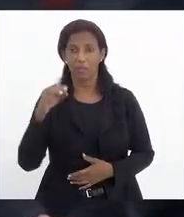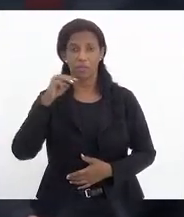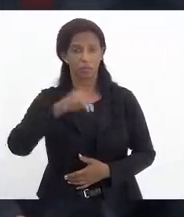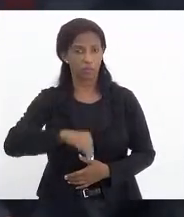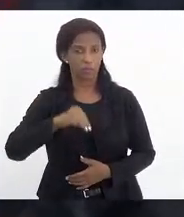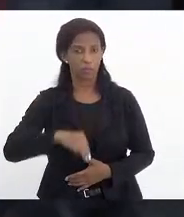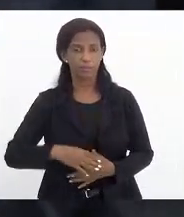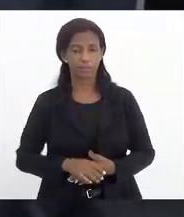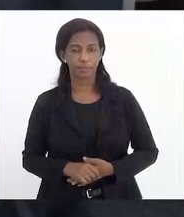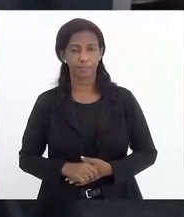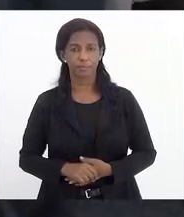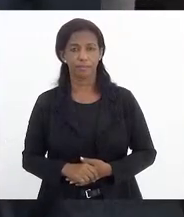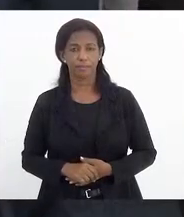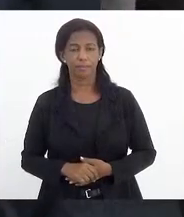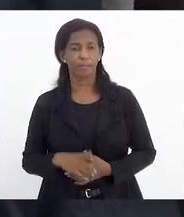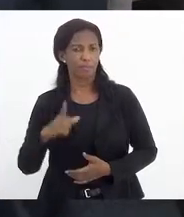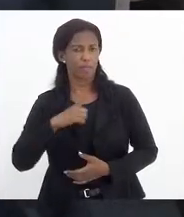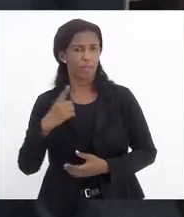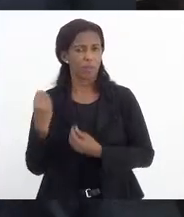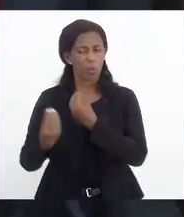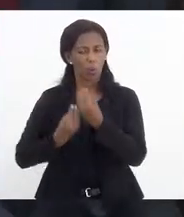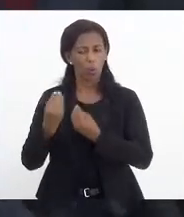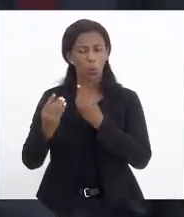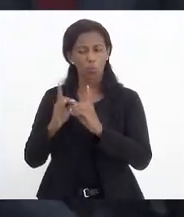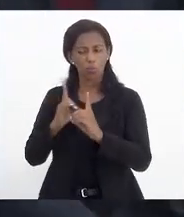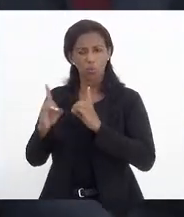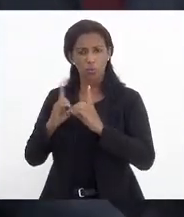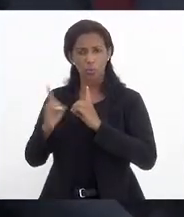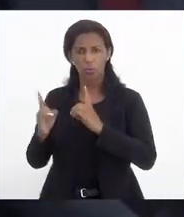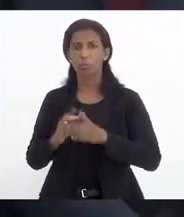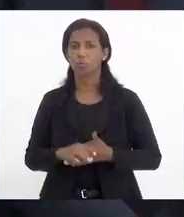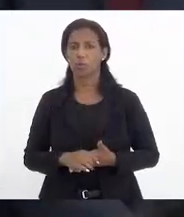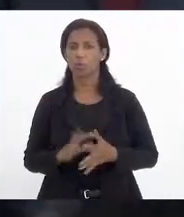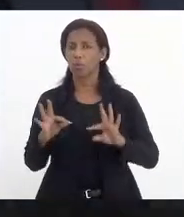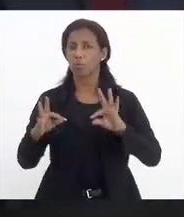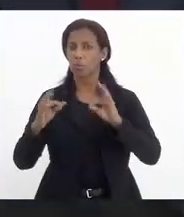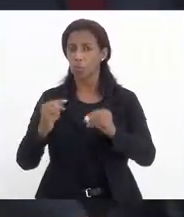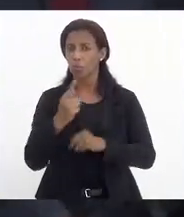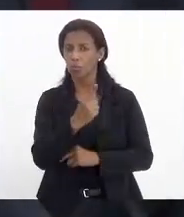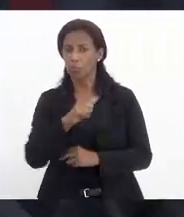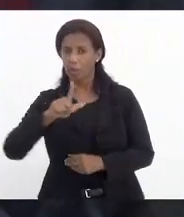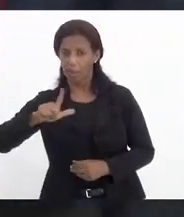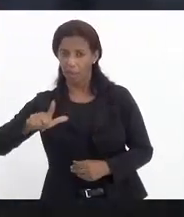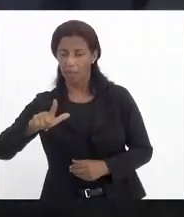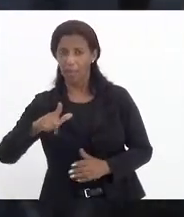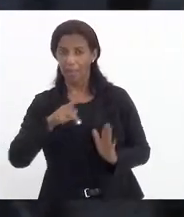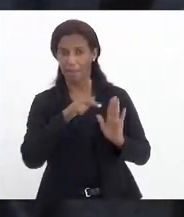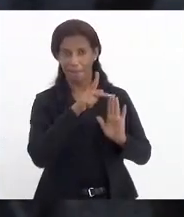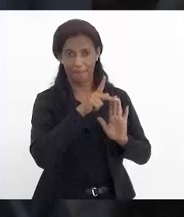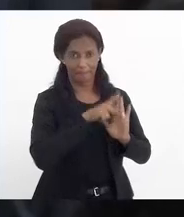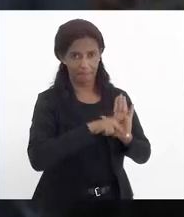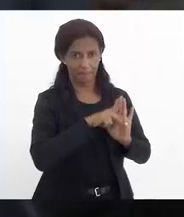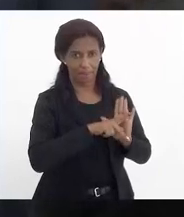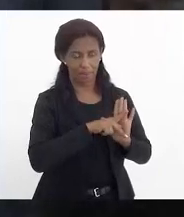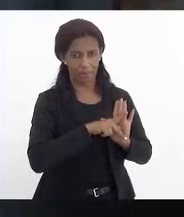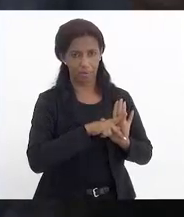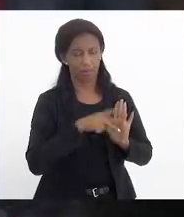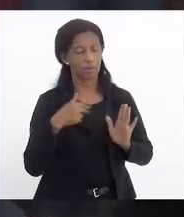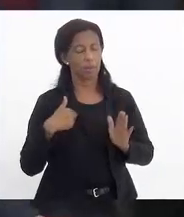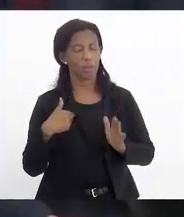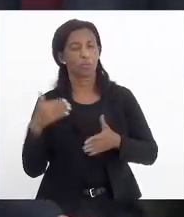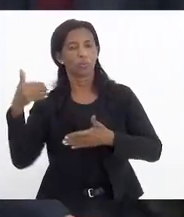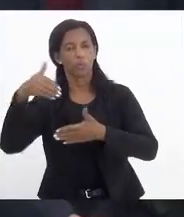minutos, há como a gente discutir todos os projetos que estão em pauta. Então, estou